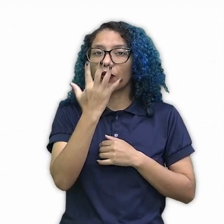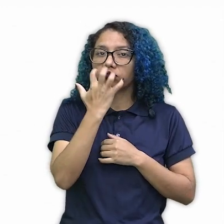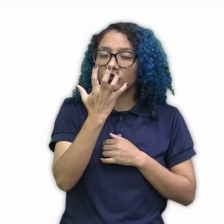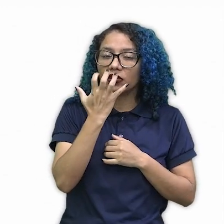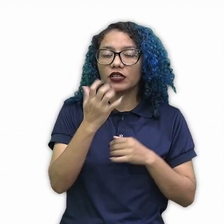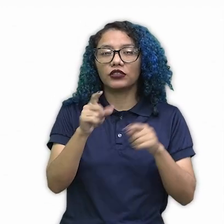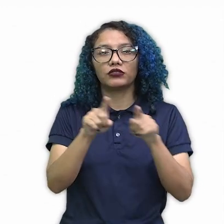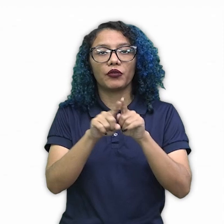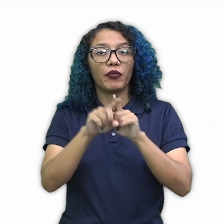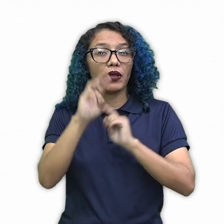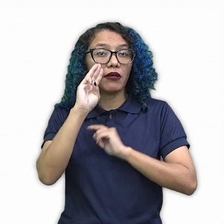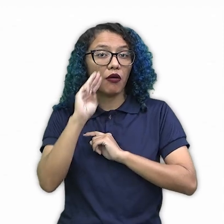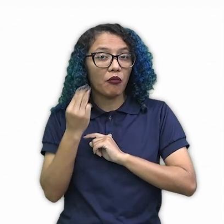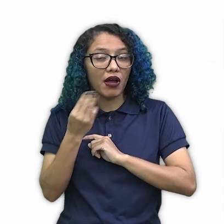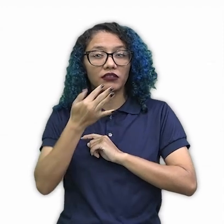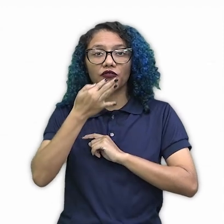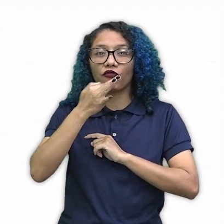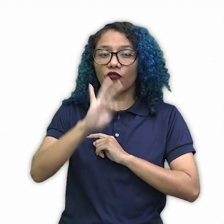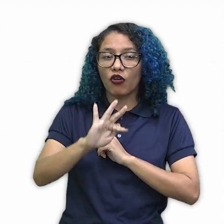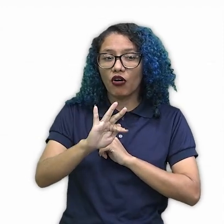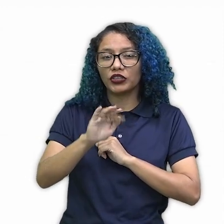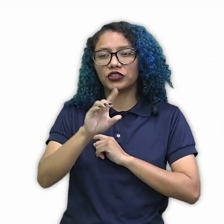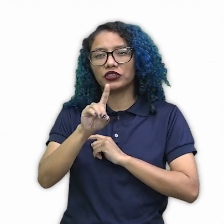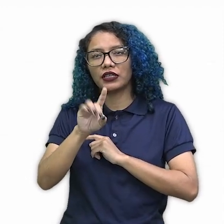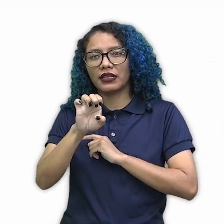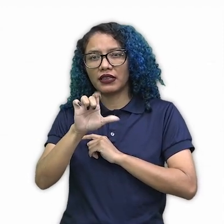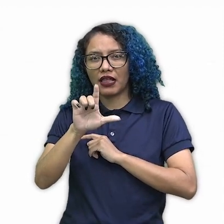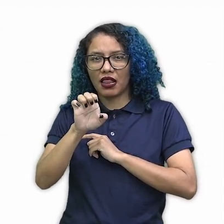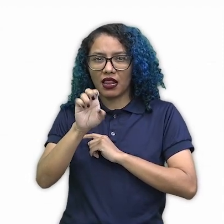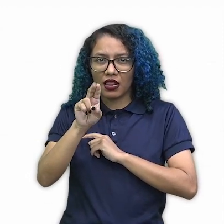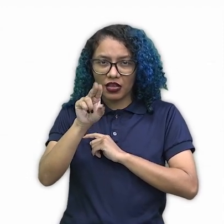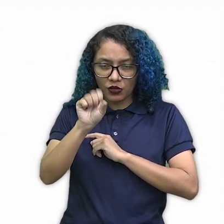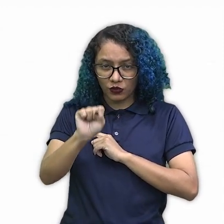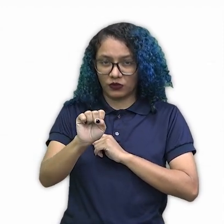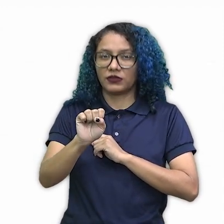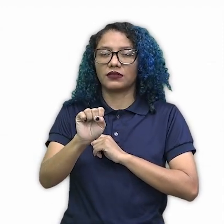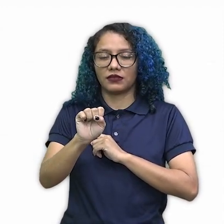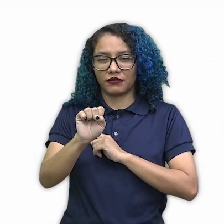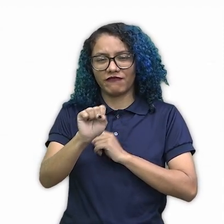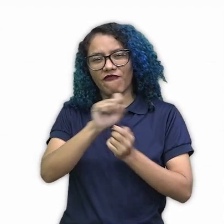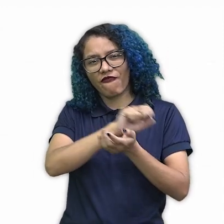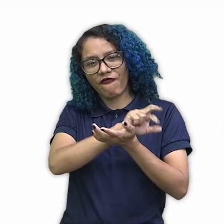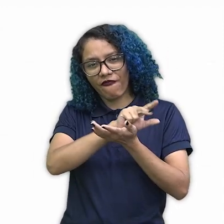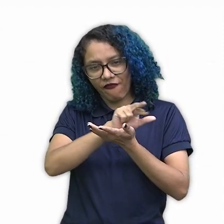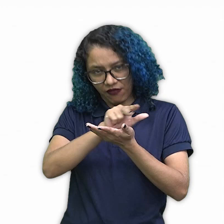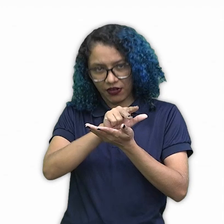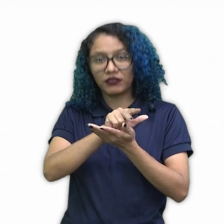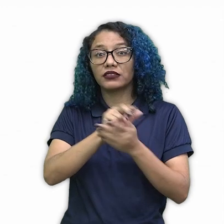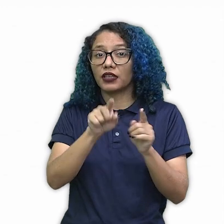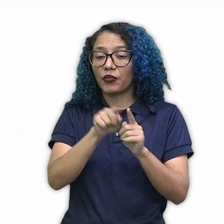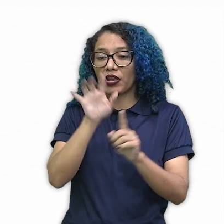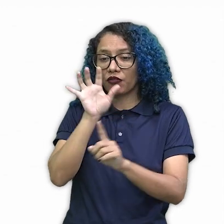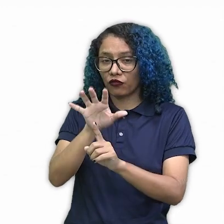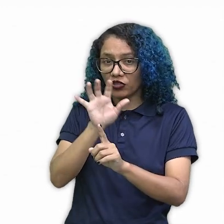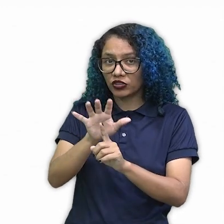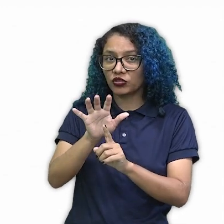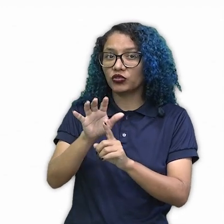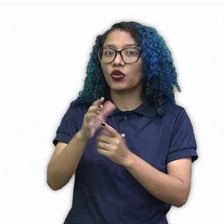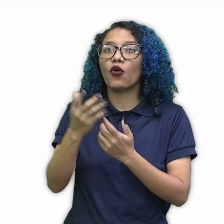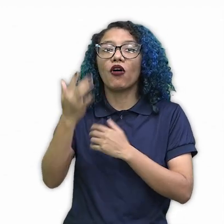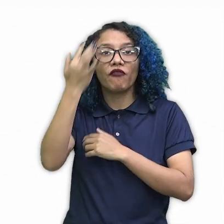Nietzsche, Karl Marx, Freud e Deleuze. Portanto, essas figuras aí influenciaram todo